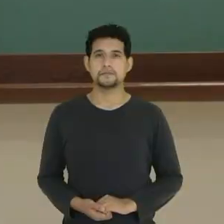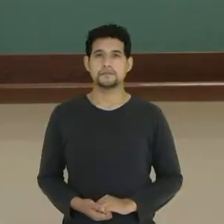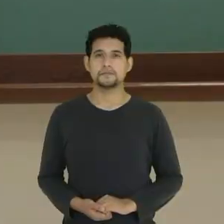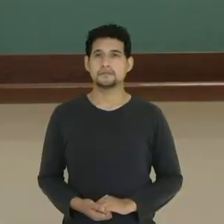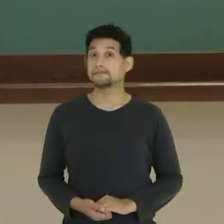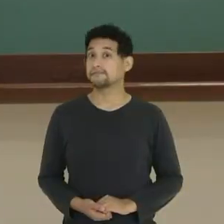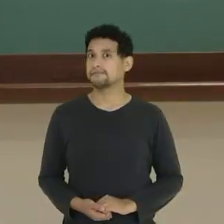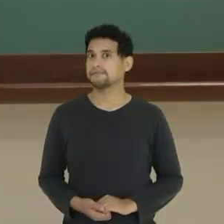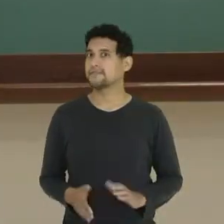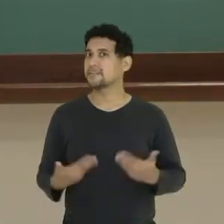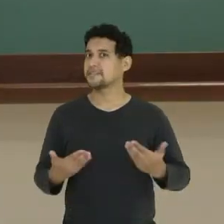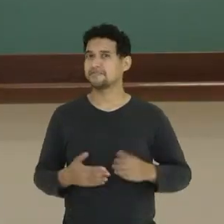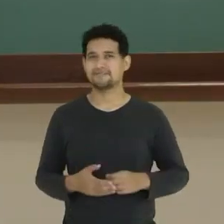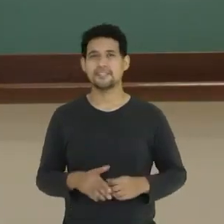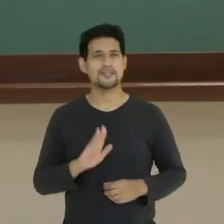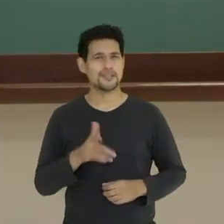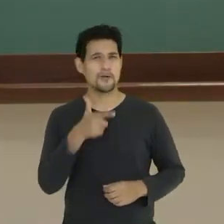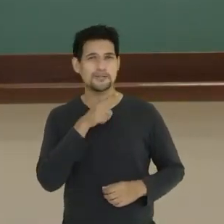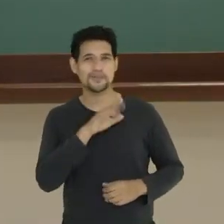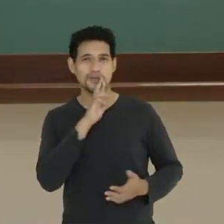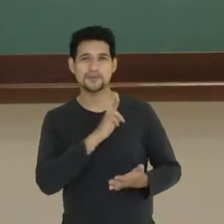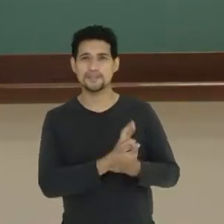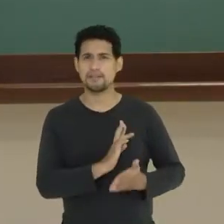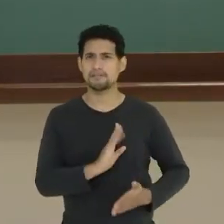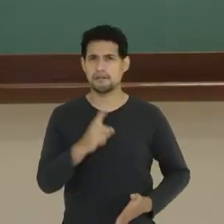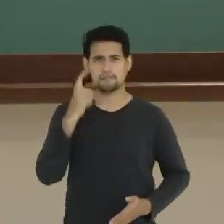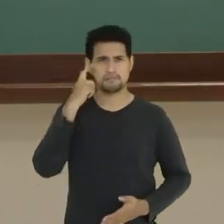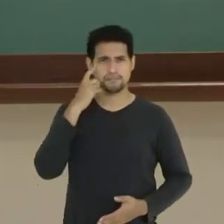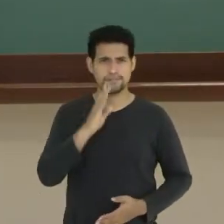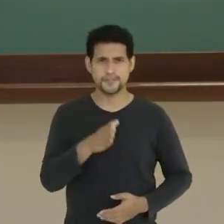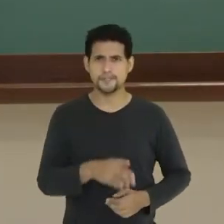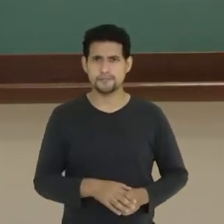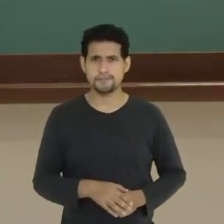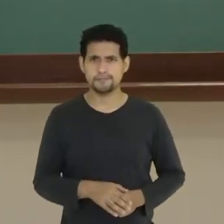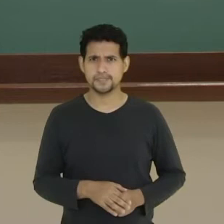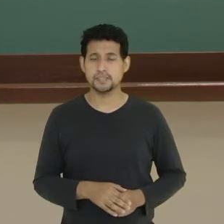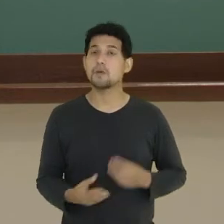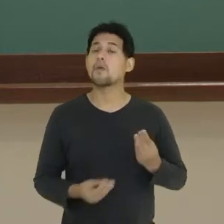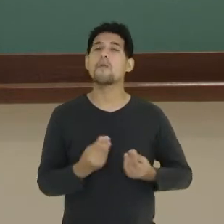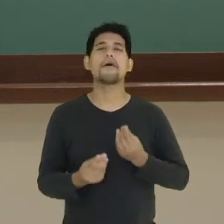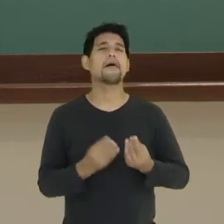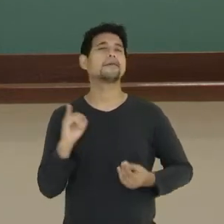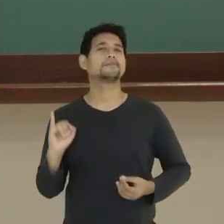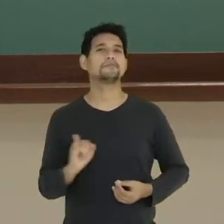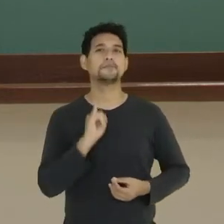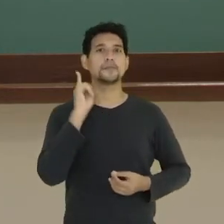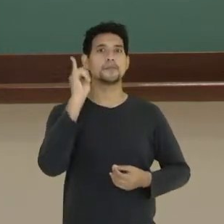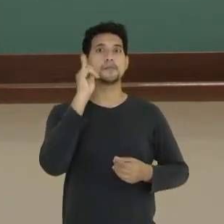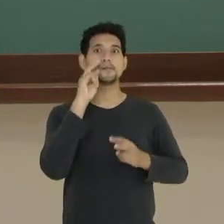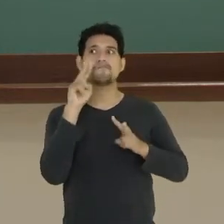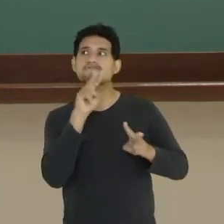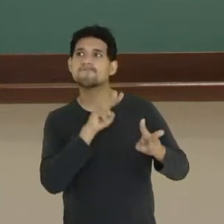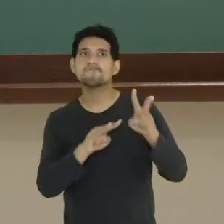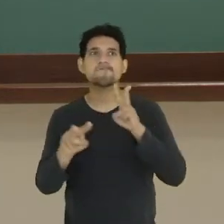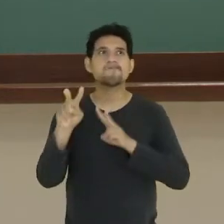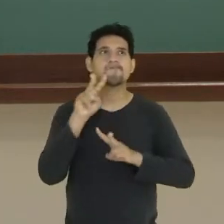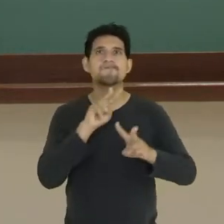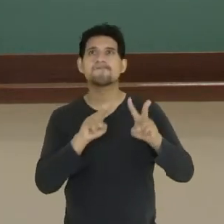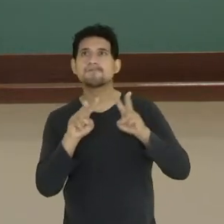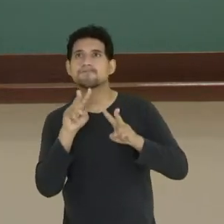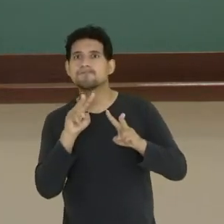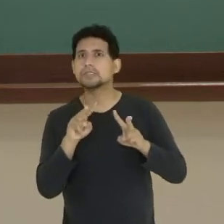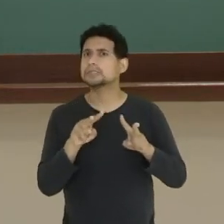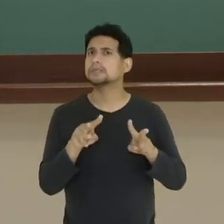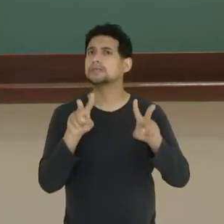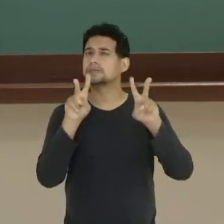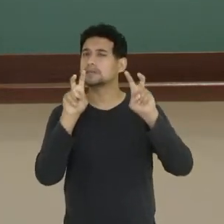E aí, pessoal, conseguiram responder? Refletiram então sobre a importância de acompanhar debates políticos?